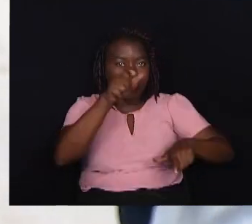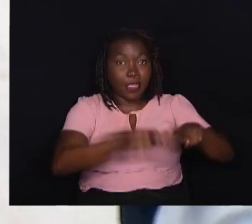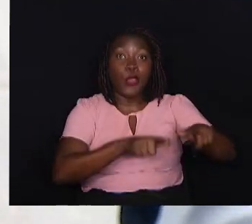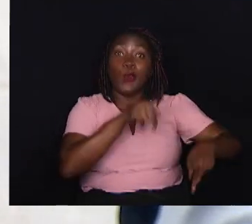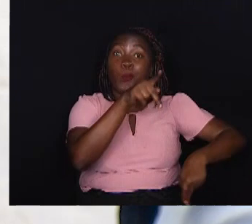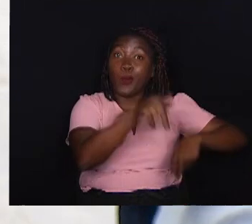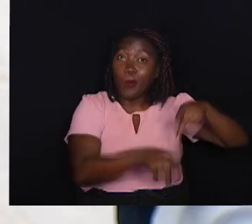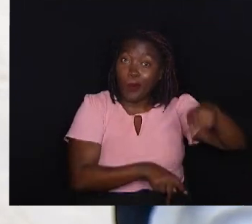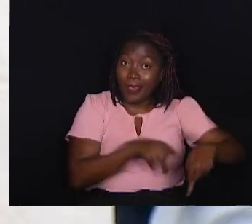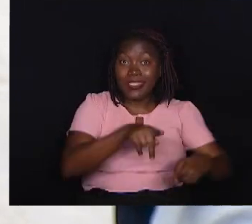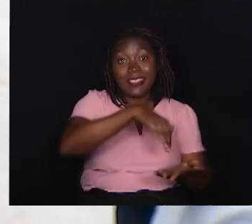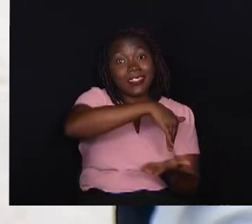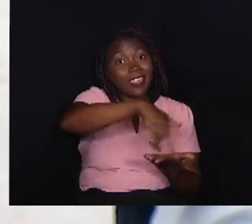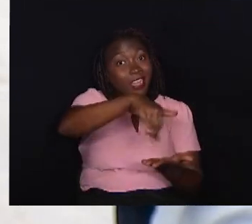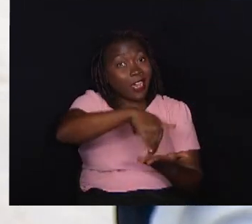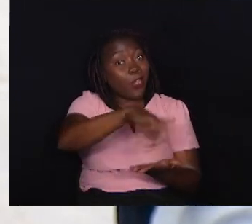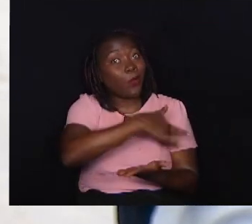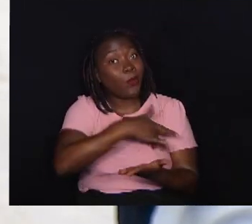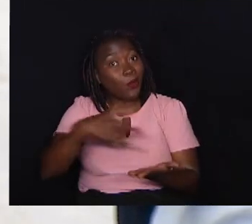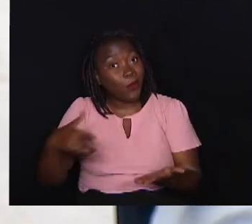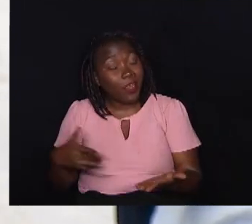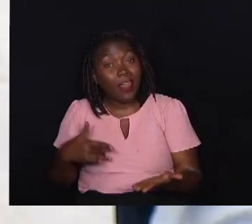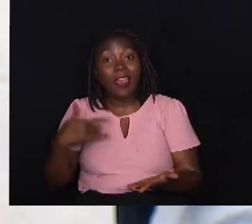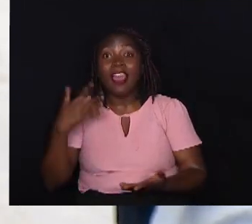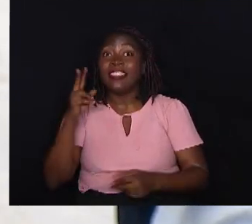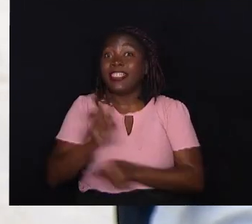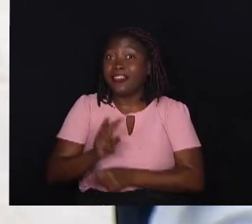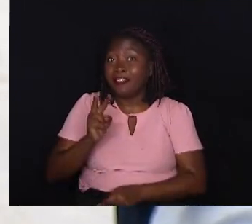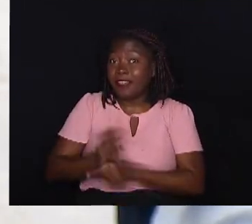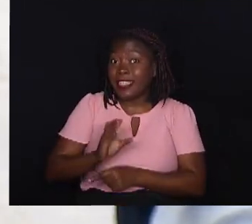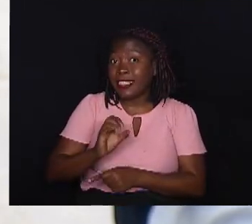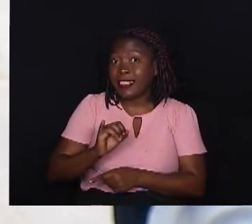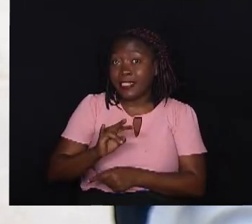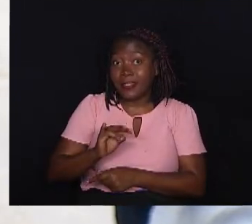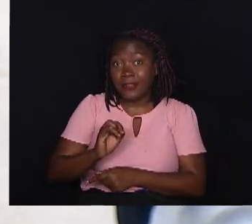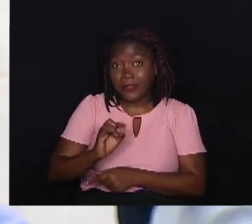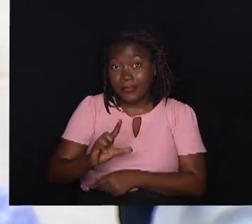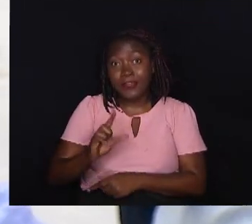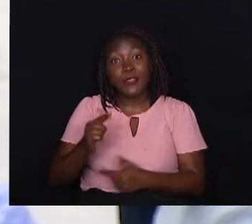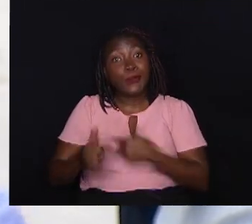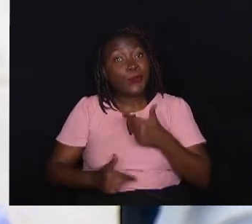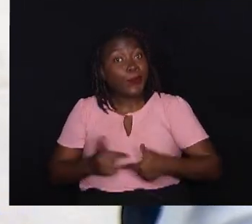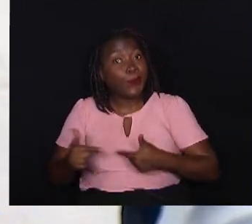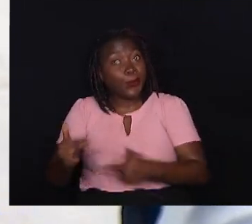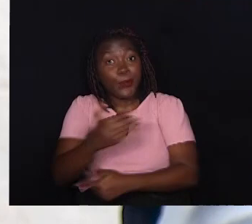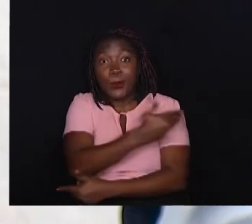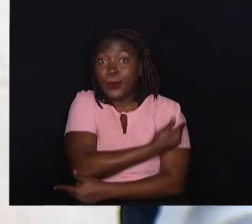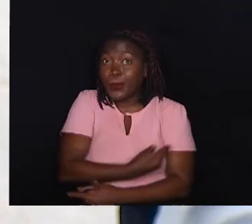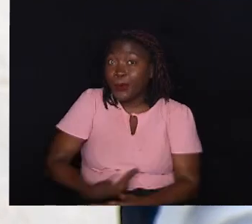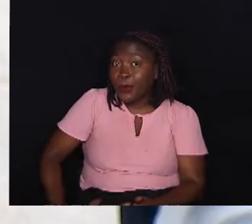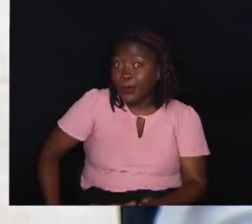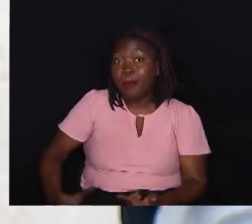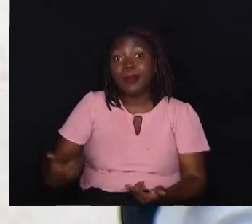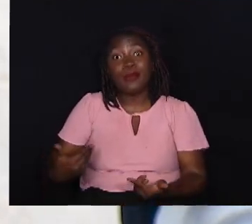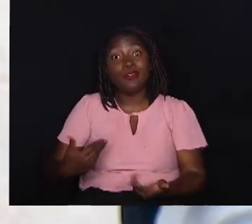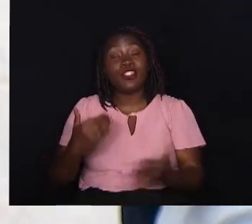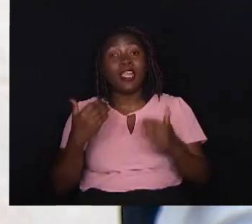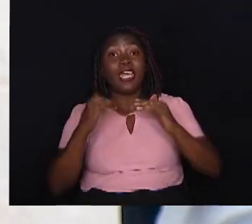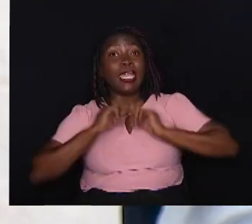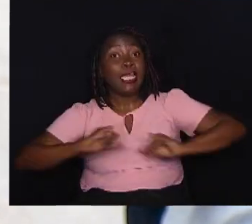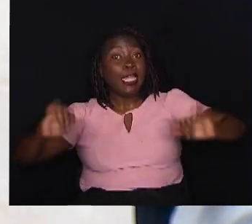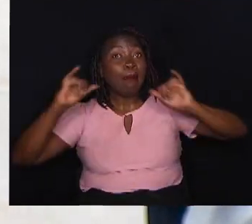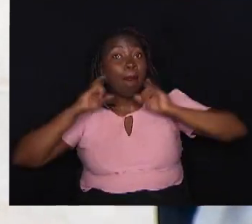a população, a Secretaria de Saúde, a Defesa Civil, serviços públicos,